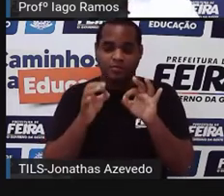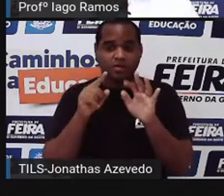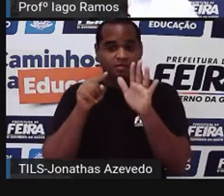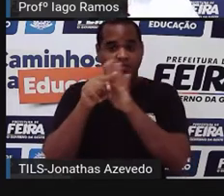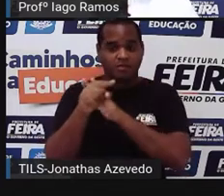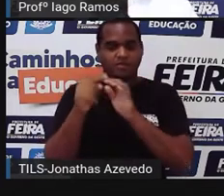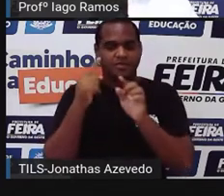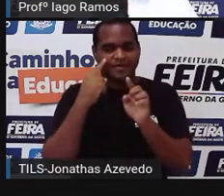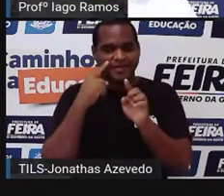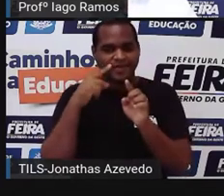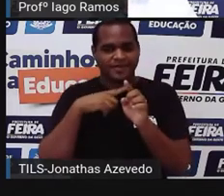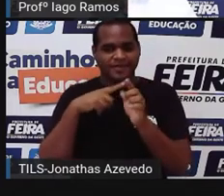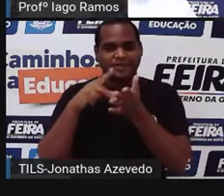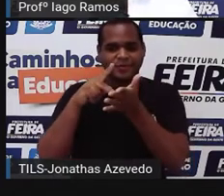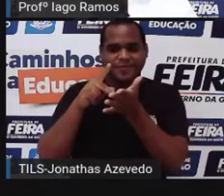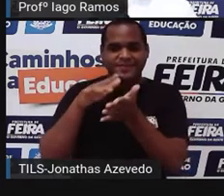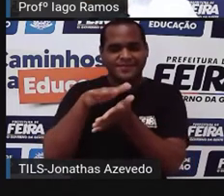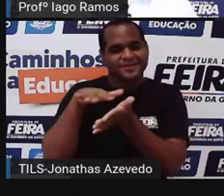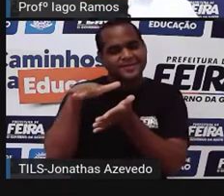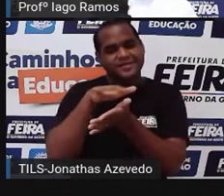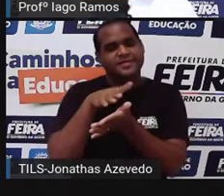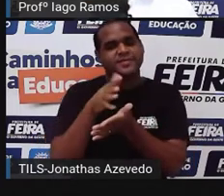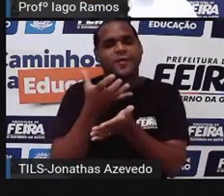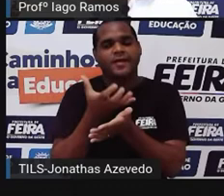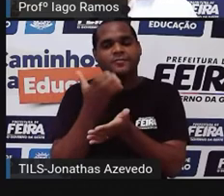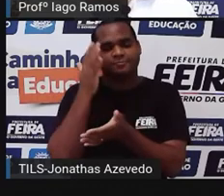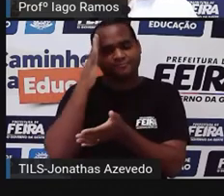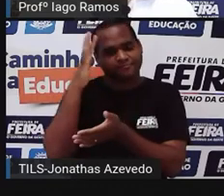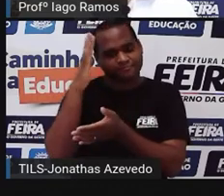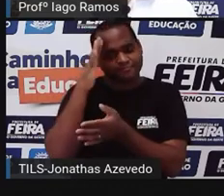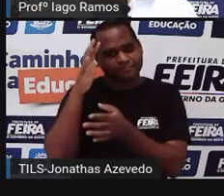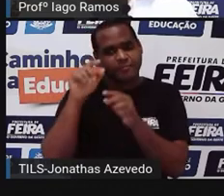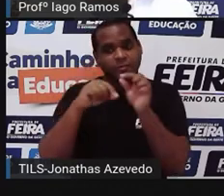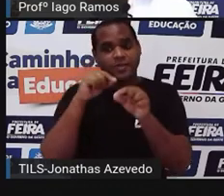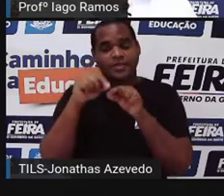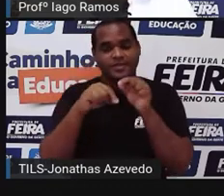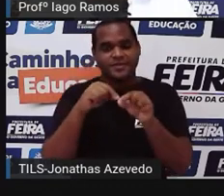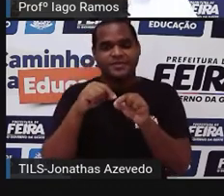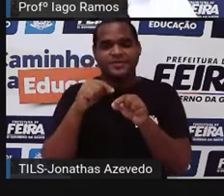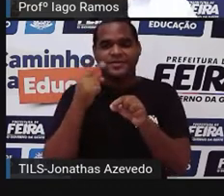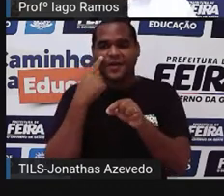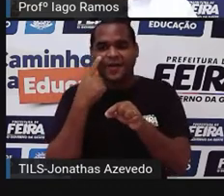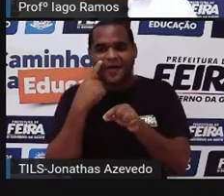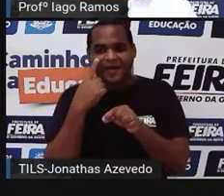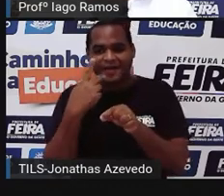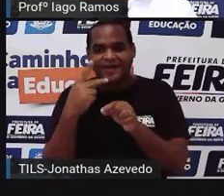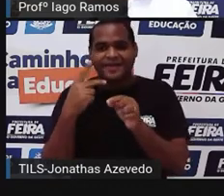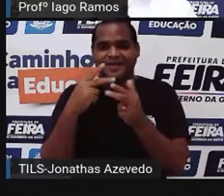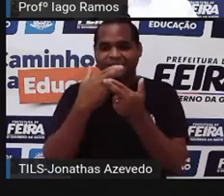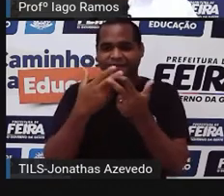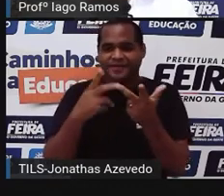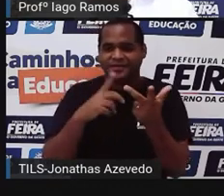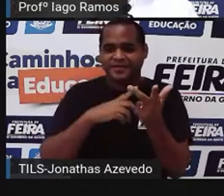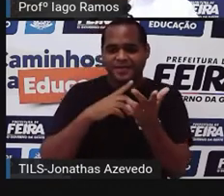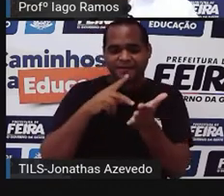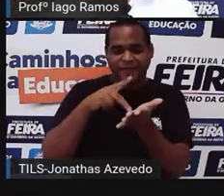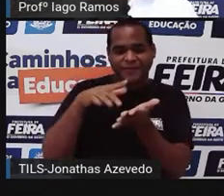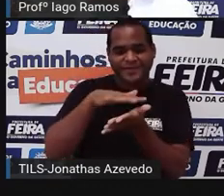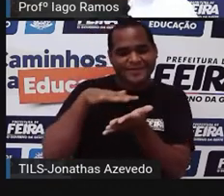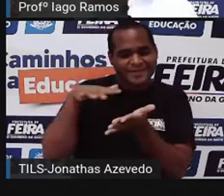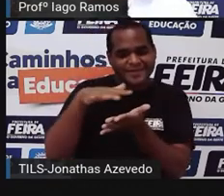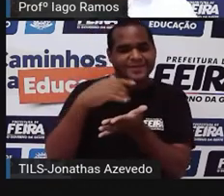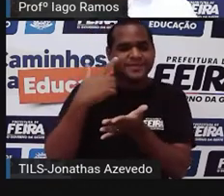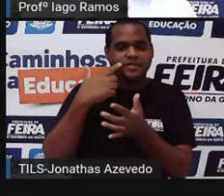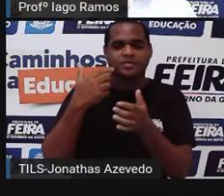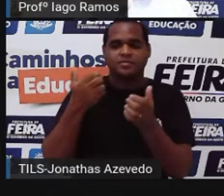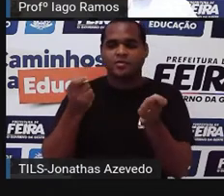tem essas figuras aqui ó e aí eu quero que você pense olha para essas figuras olha para as